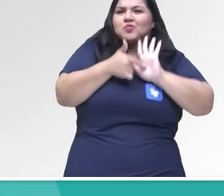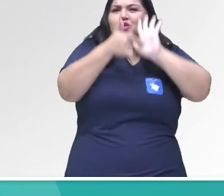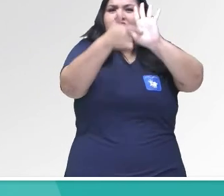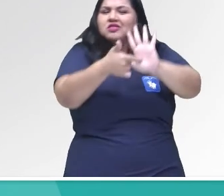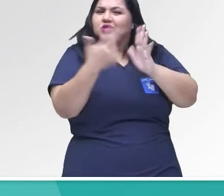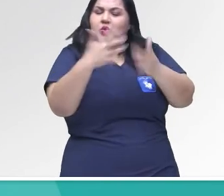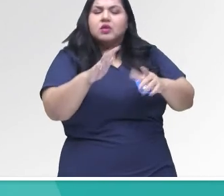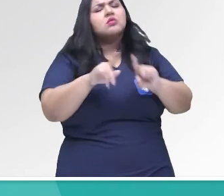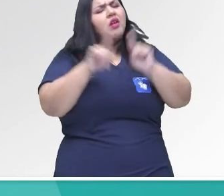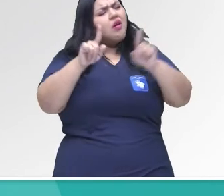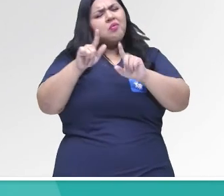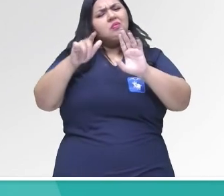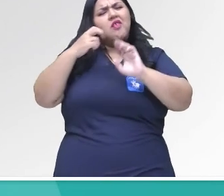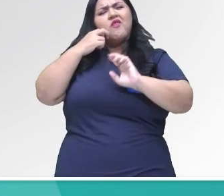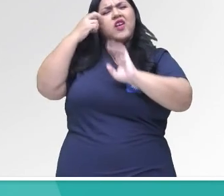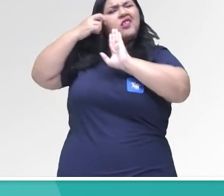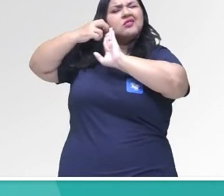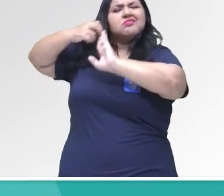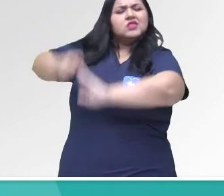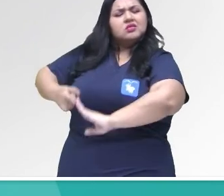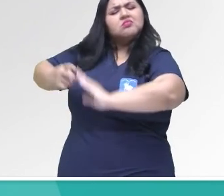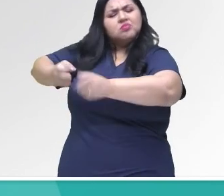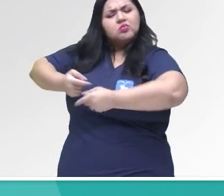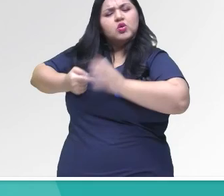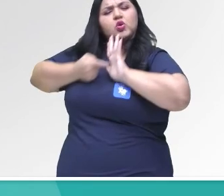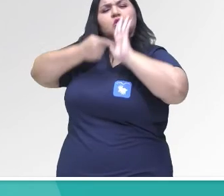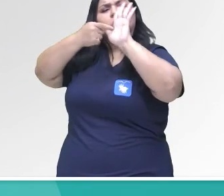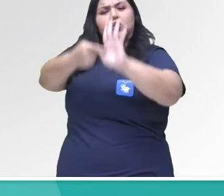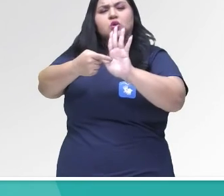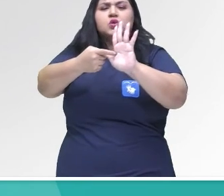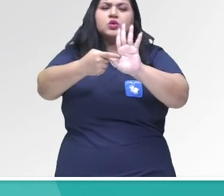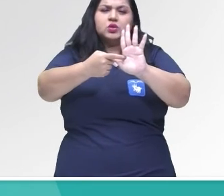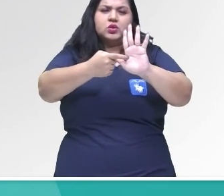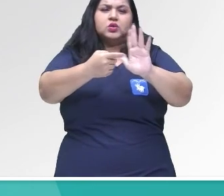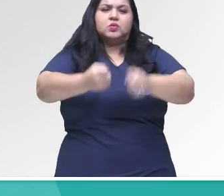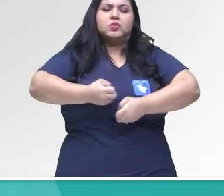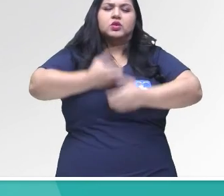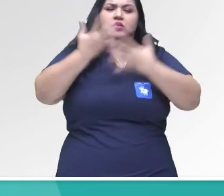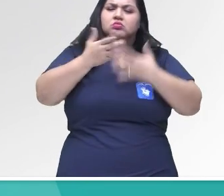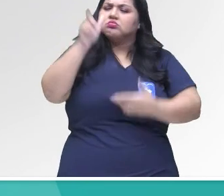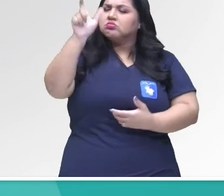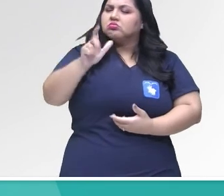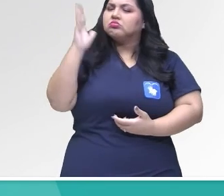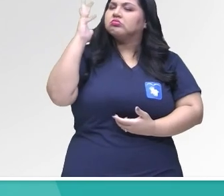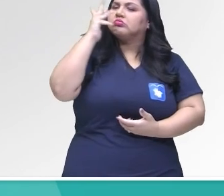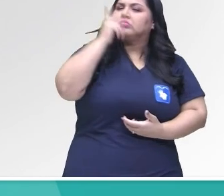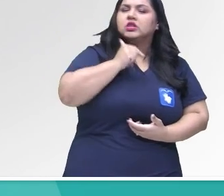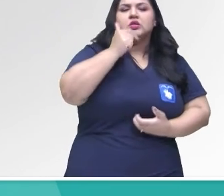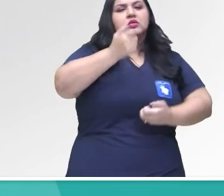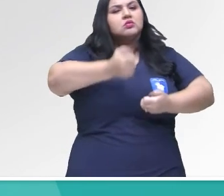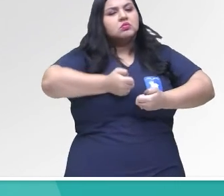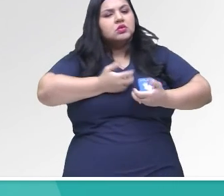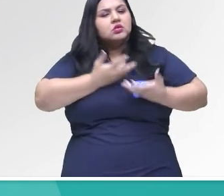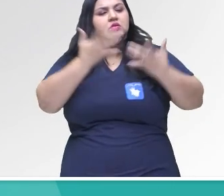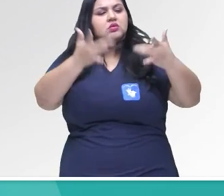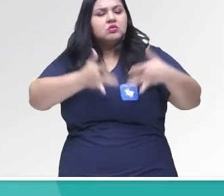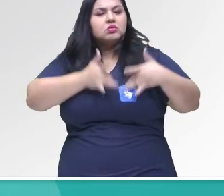tenham vergonha. Botem essa veia poética, que é muito bonito. Ser poeta, falar do amor de uma forma